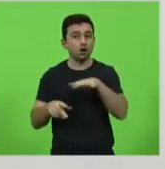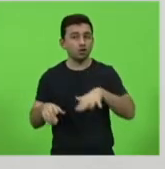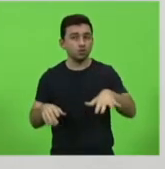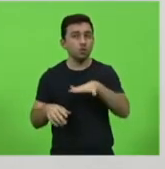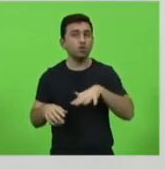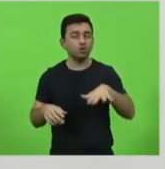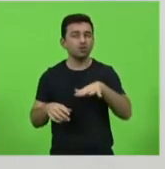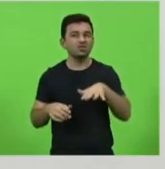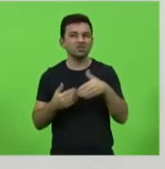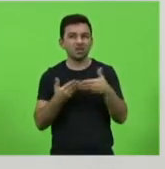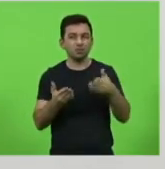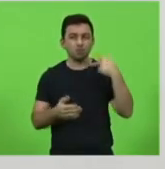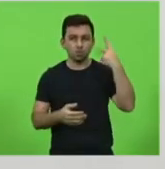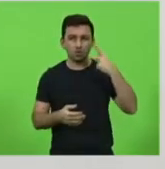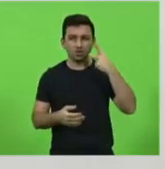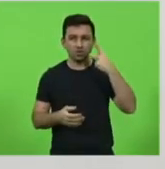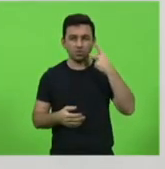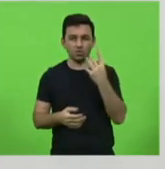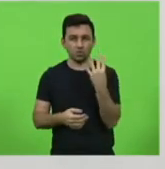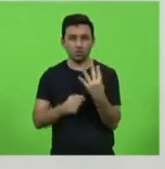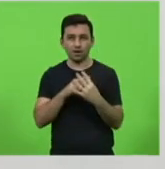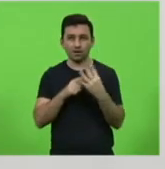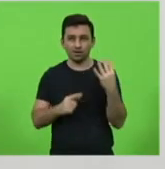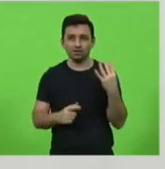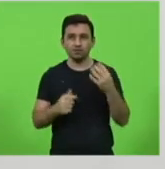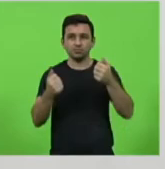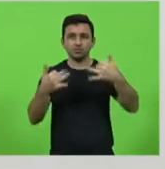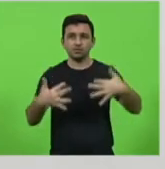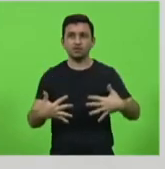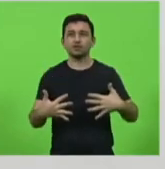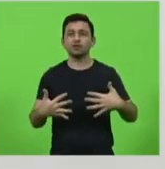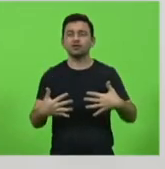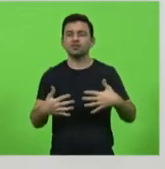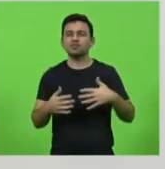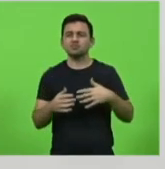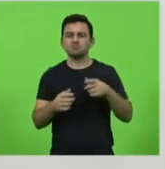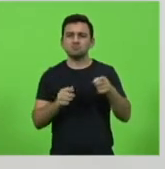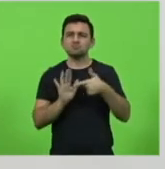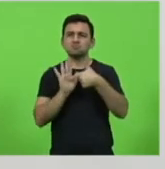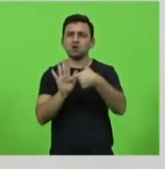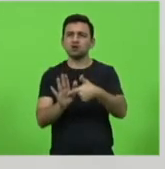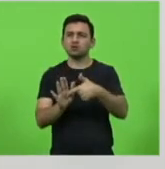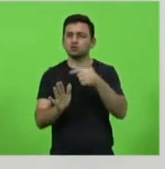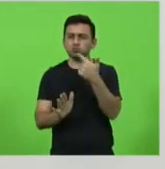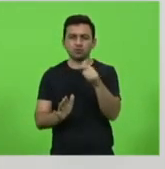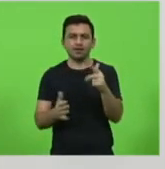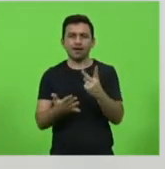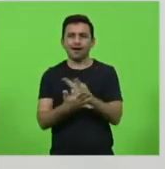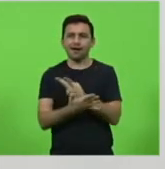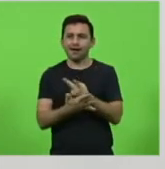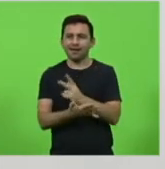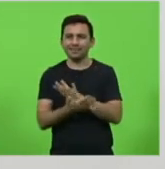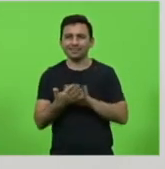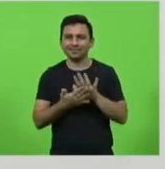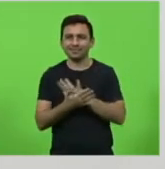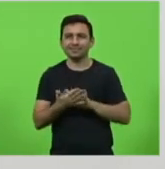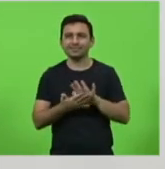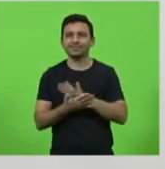ó, ante o exposto, não se verifica vício de ilegalidade ou